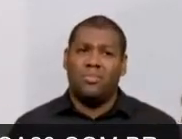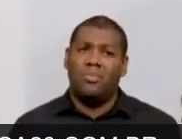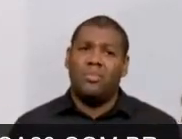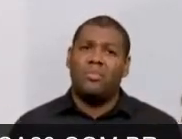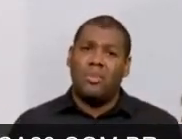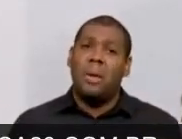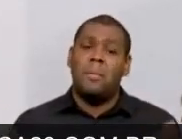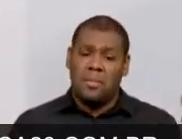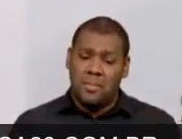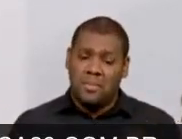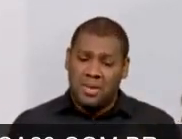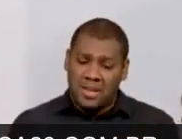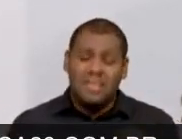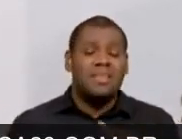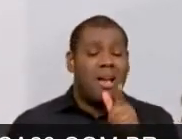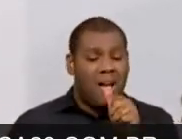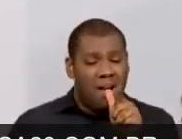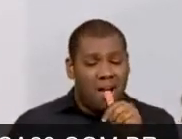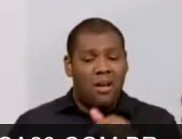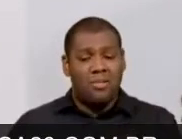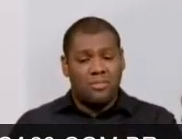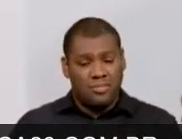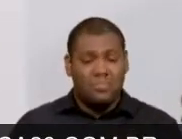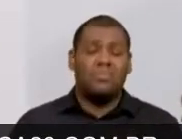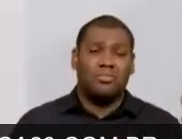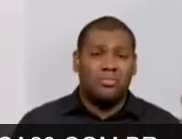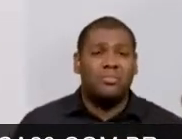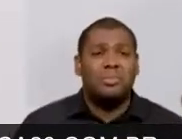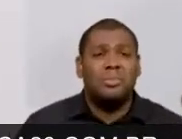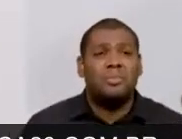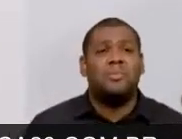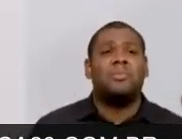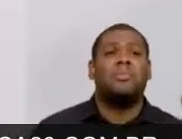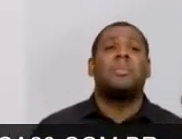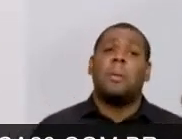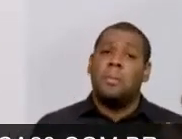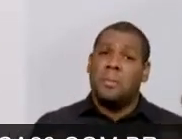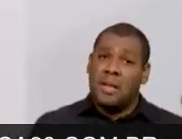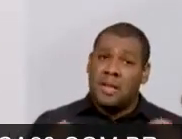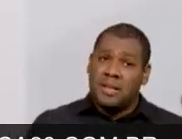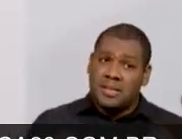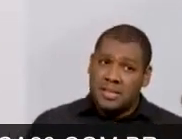de se hidratar vão fazer com que você se agrave. Então, prestar muita